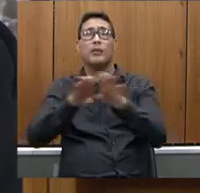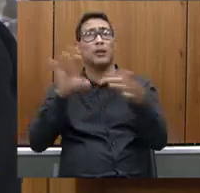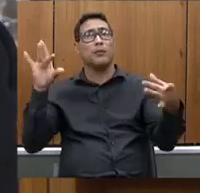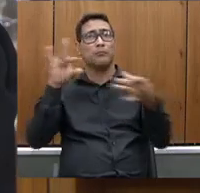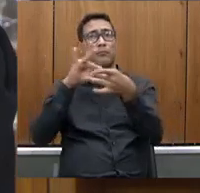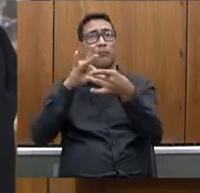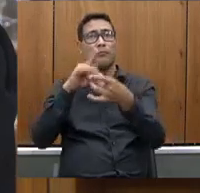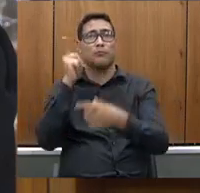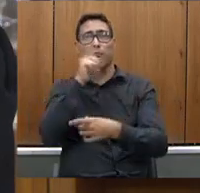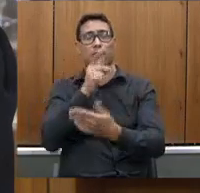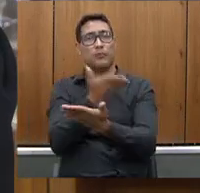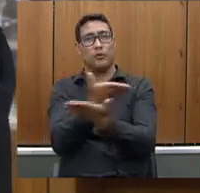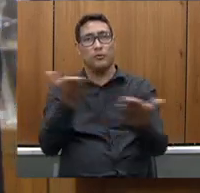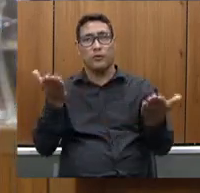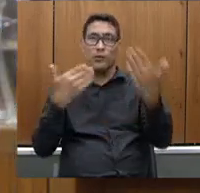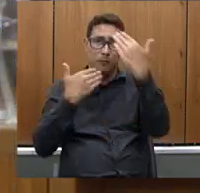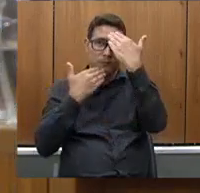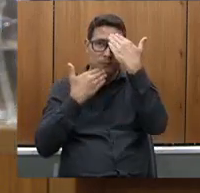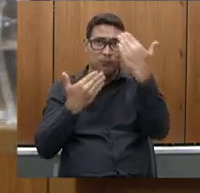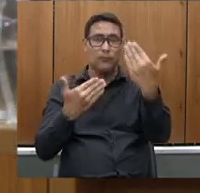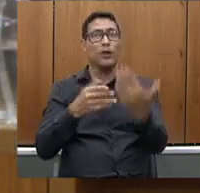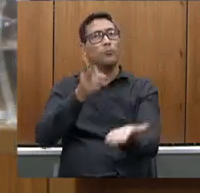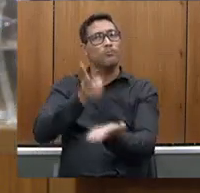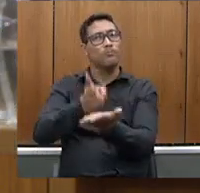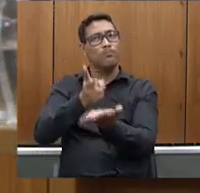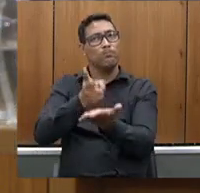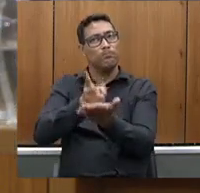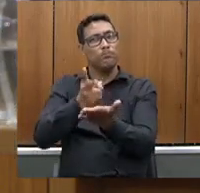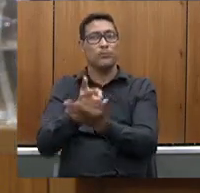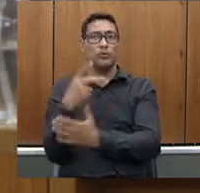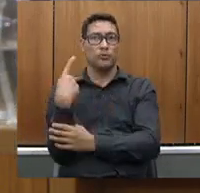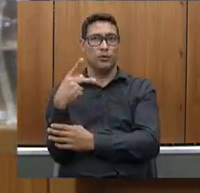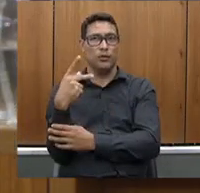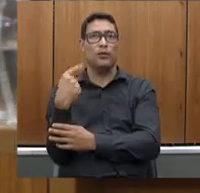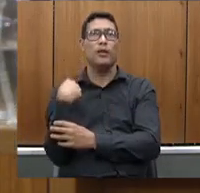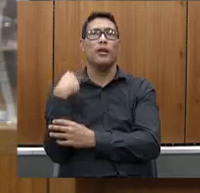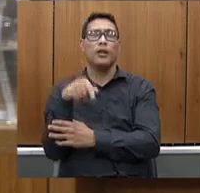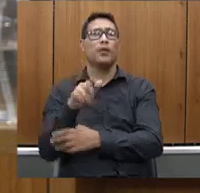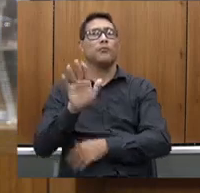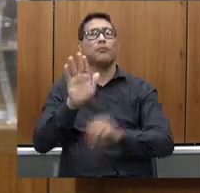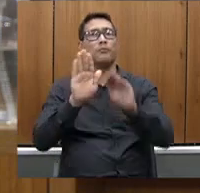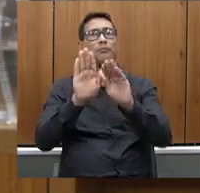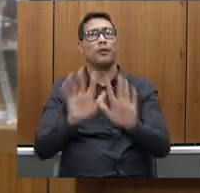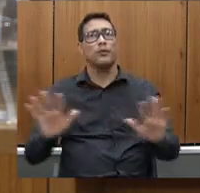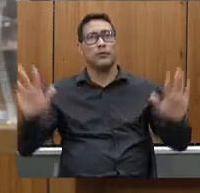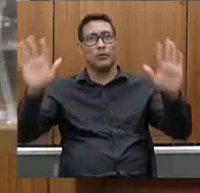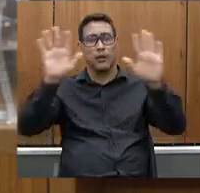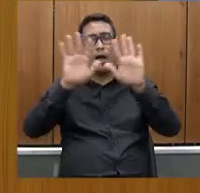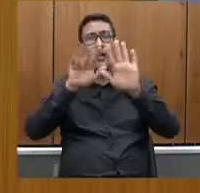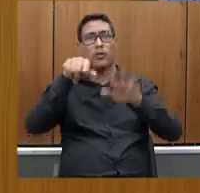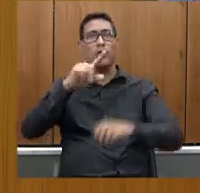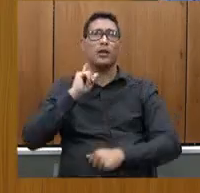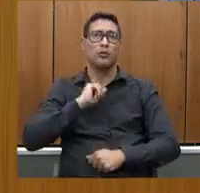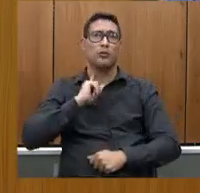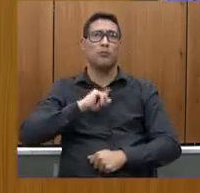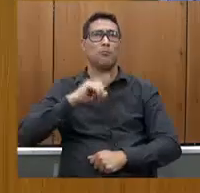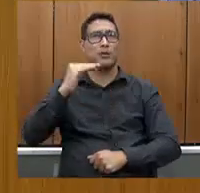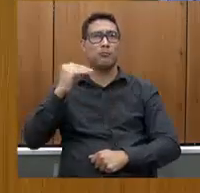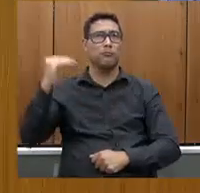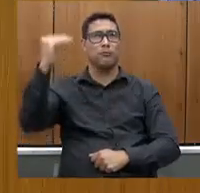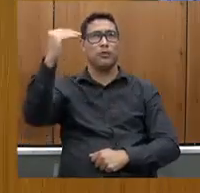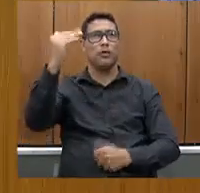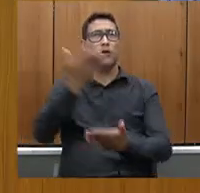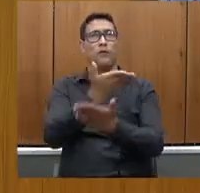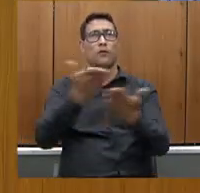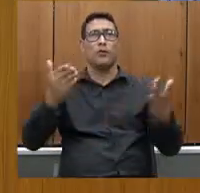vocês muito obrigada continue assim nosso cenário colocando Minas Gerais à frente vocês